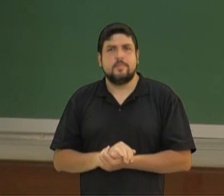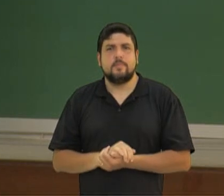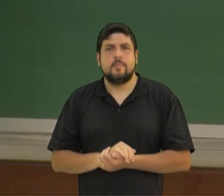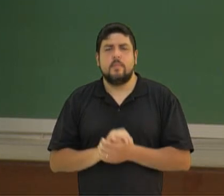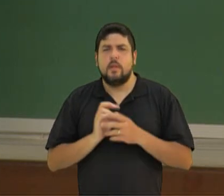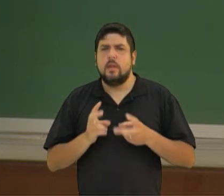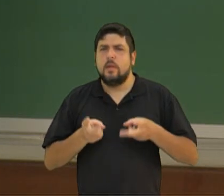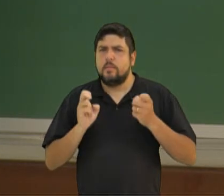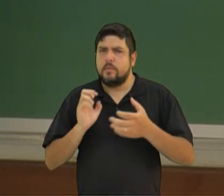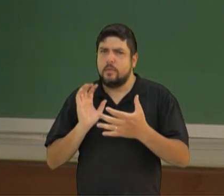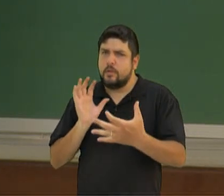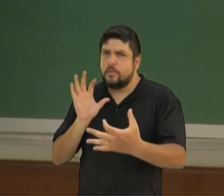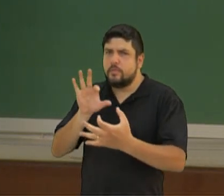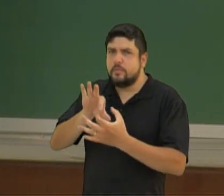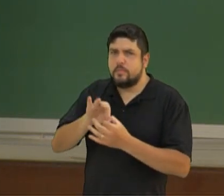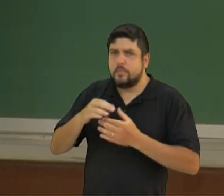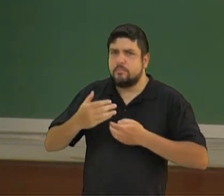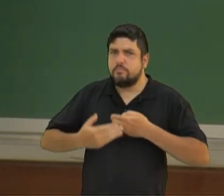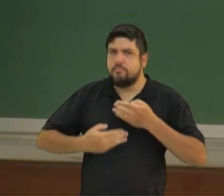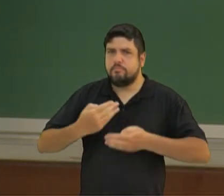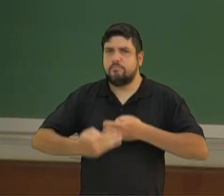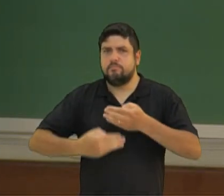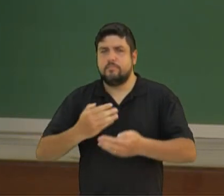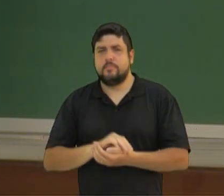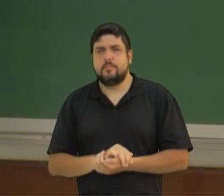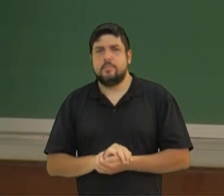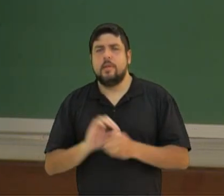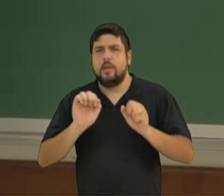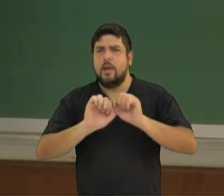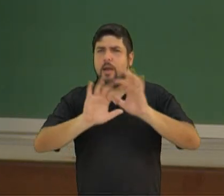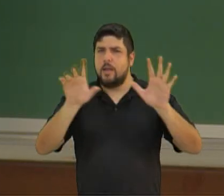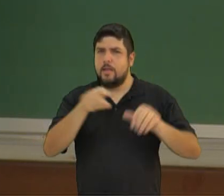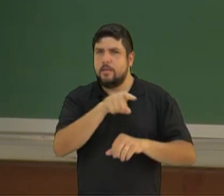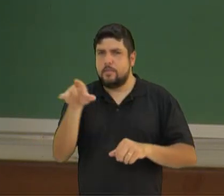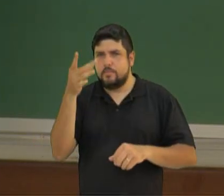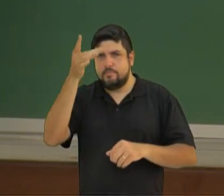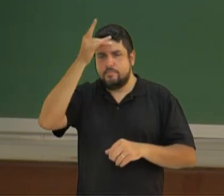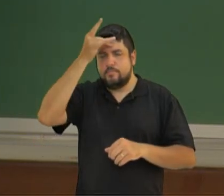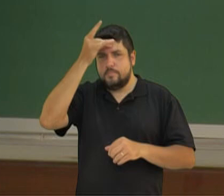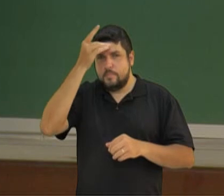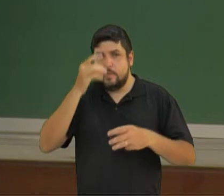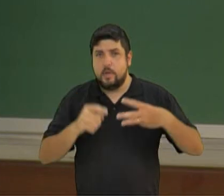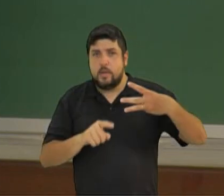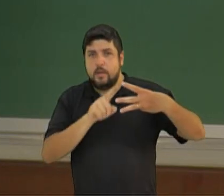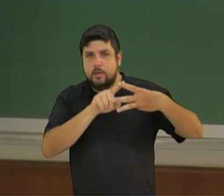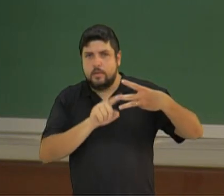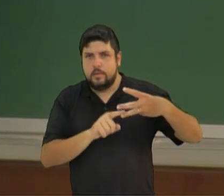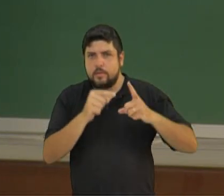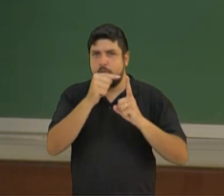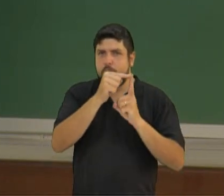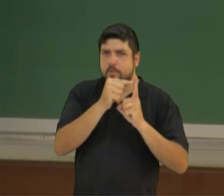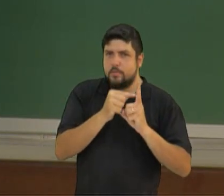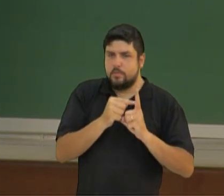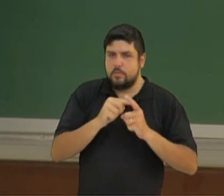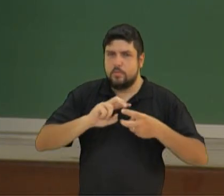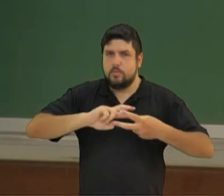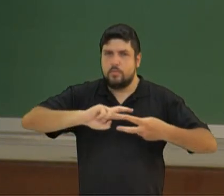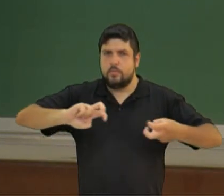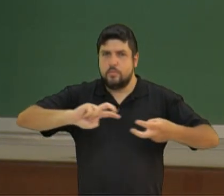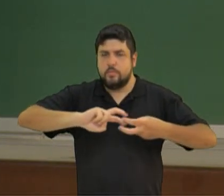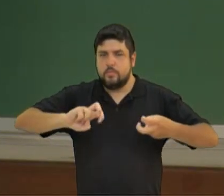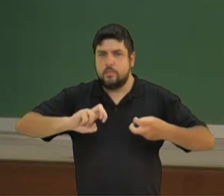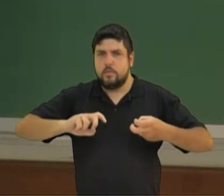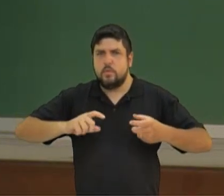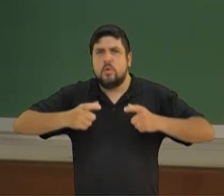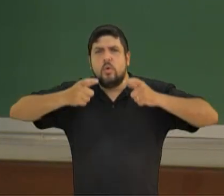uma continuação. Eu quero que fique bem claro na cabeça de vocês os três tipos de musculatura, onde nós encontramos